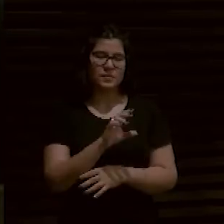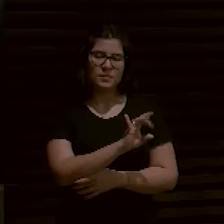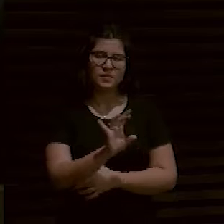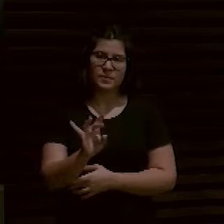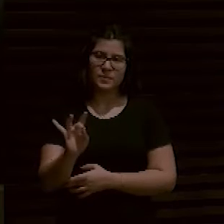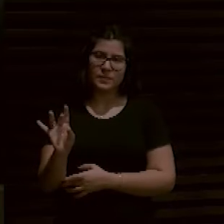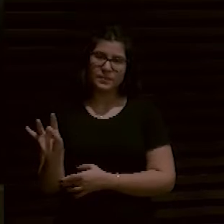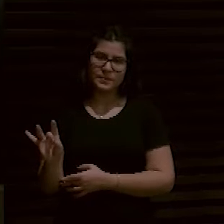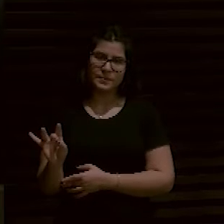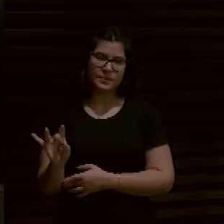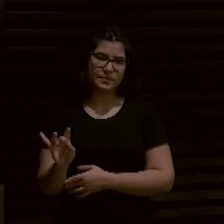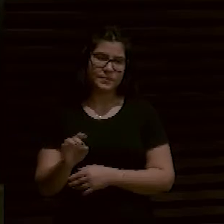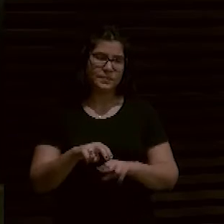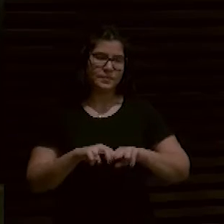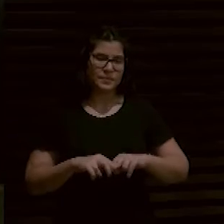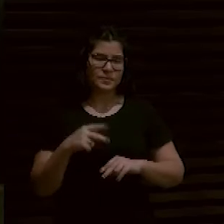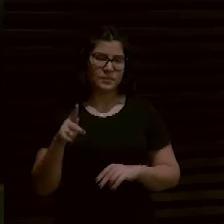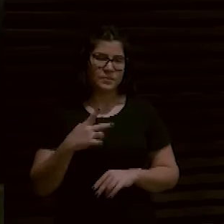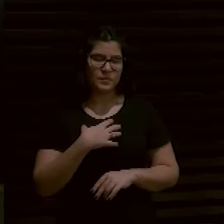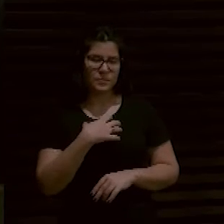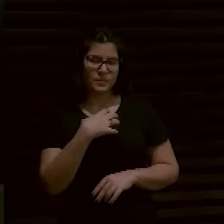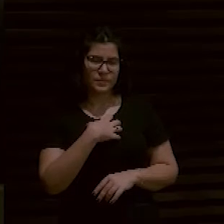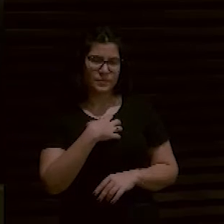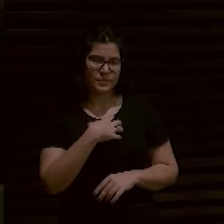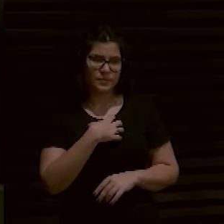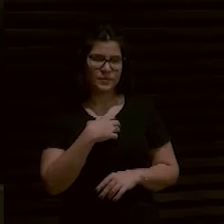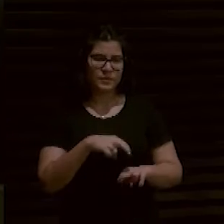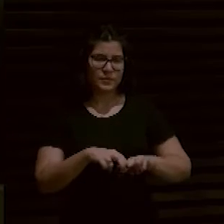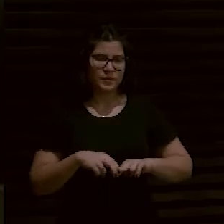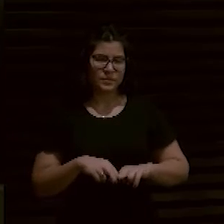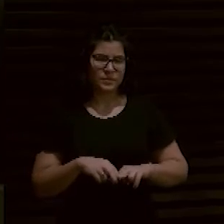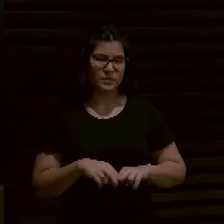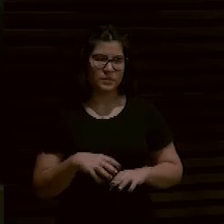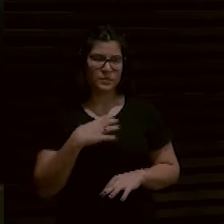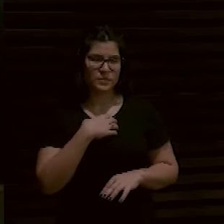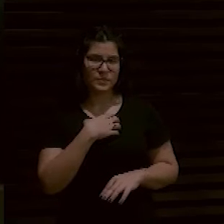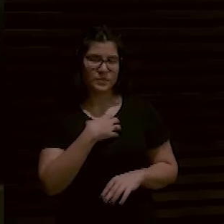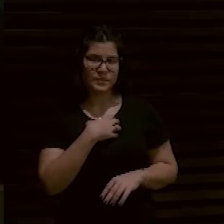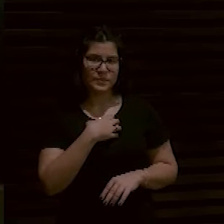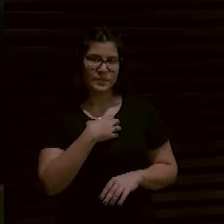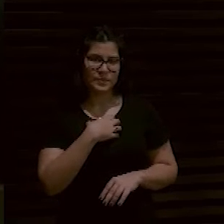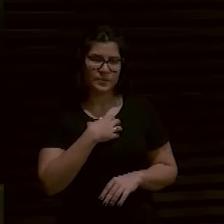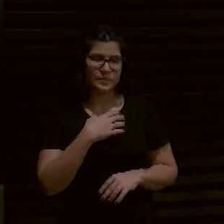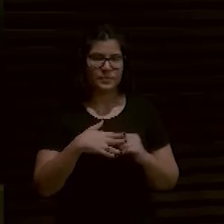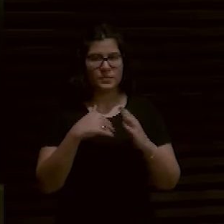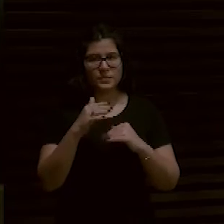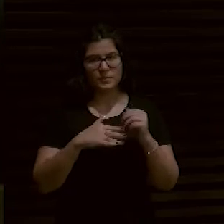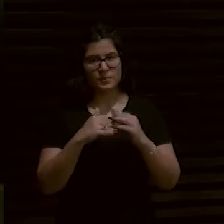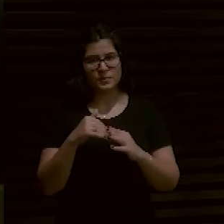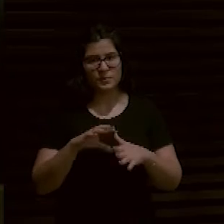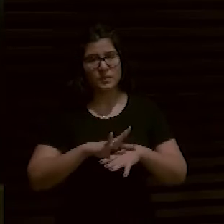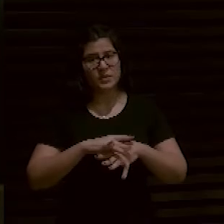seu proceder, segundo o fruto das suas ações. Agora ao 14.